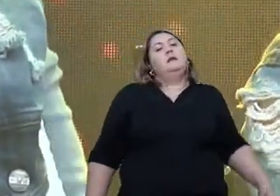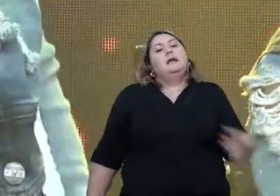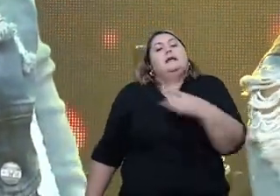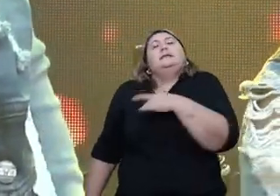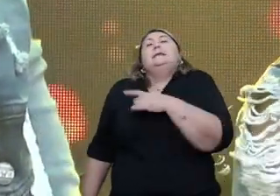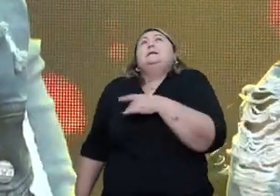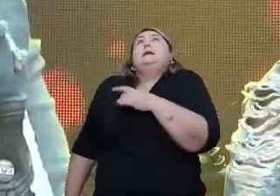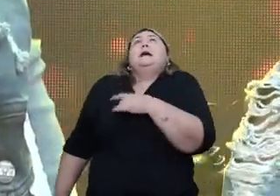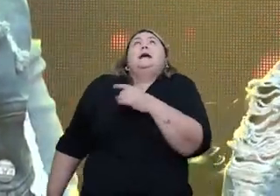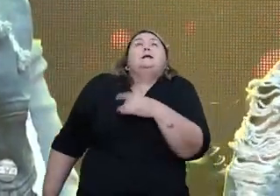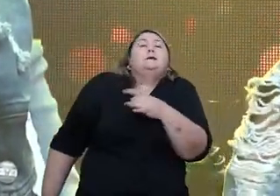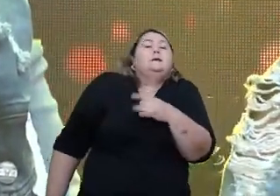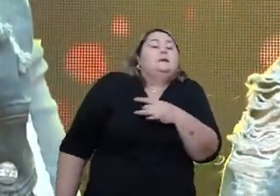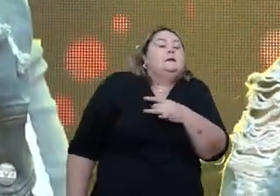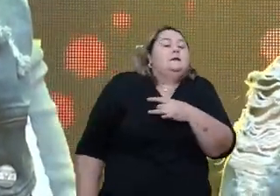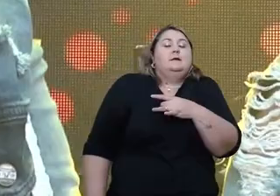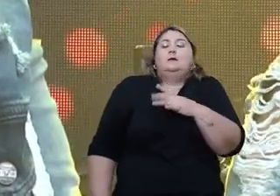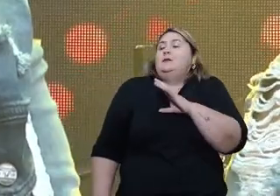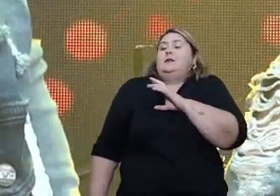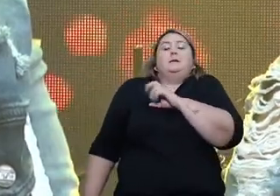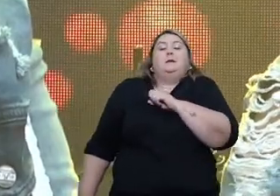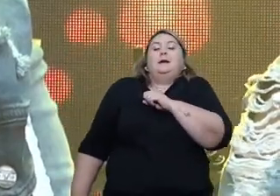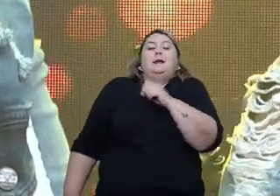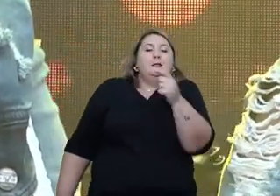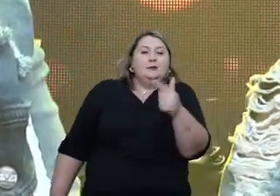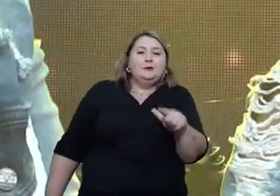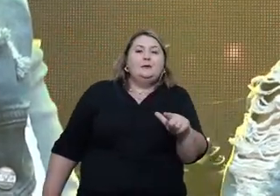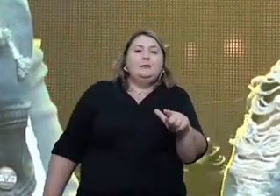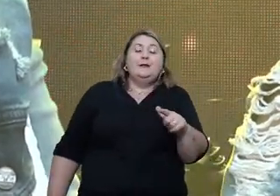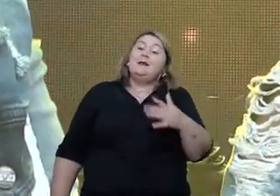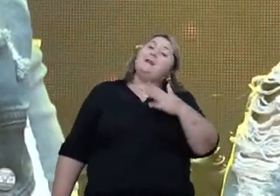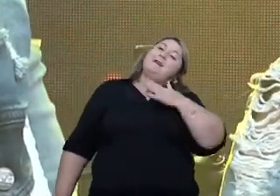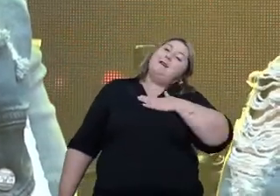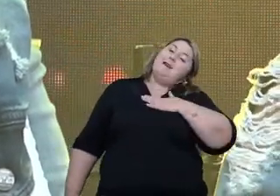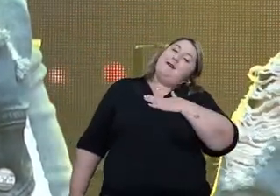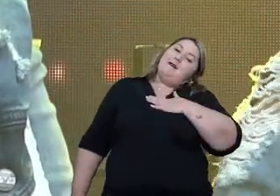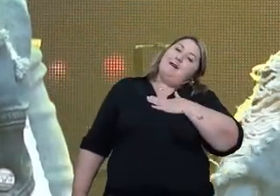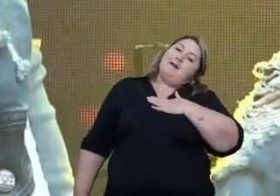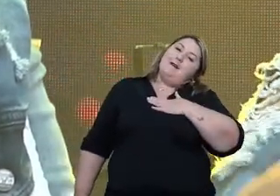eu. Esse medo terrível de amar outra